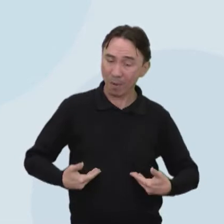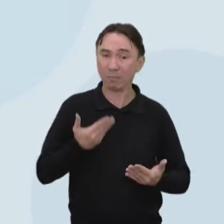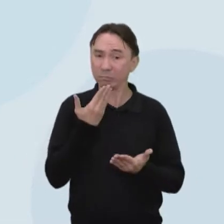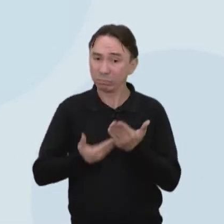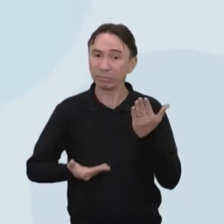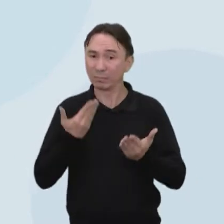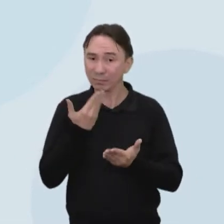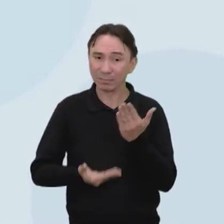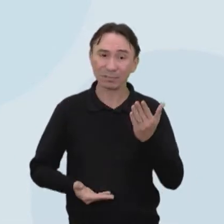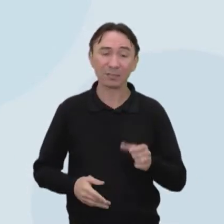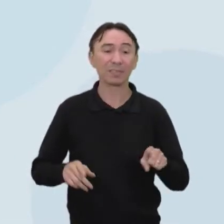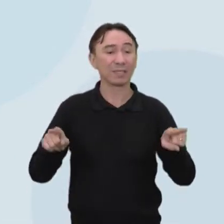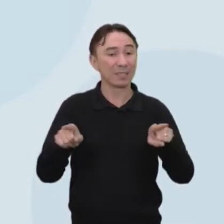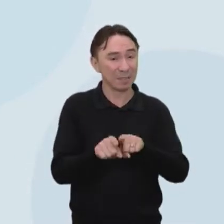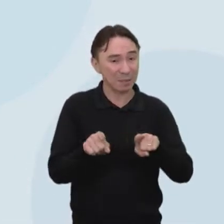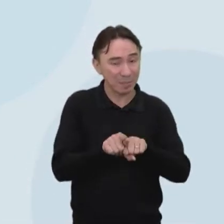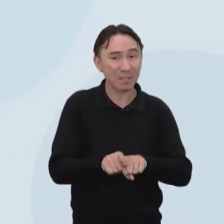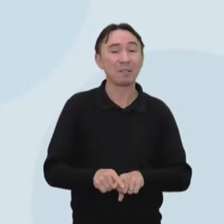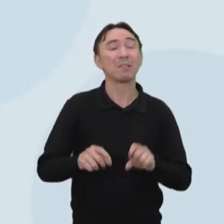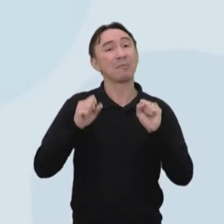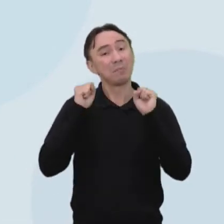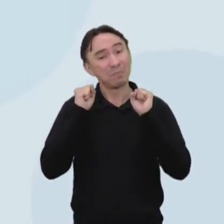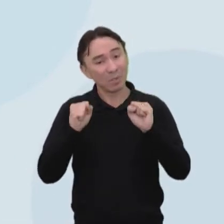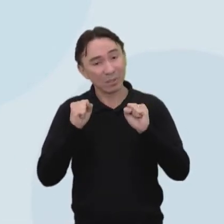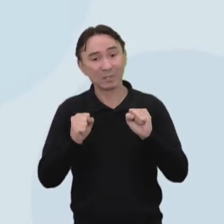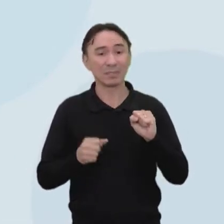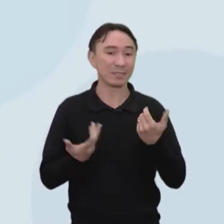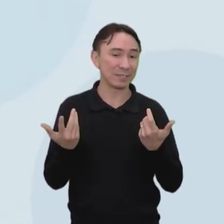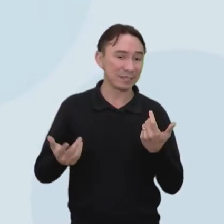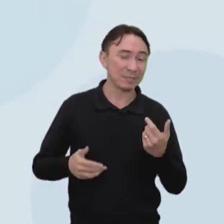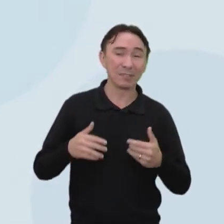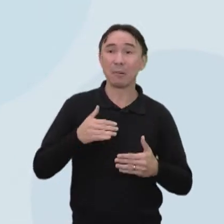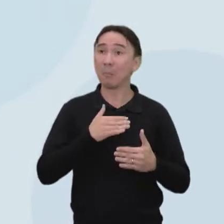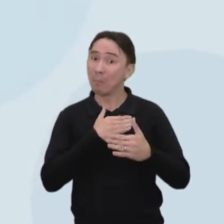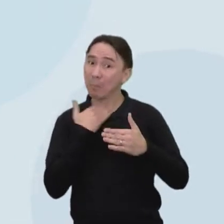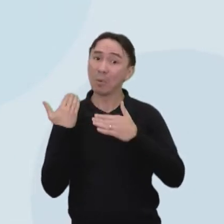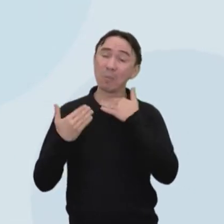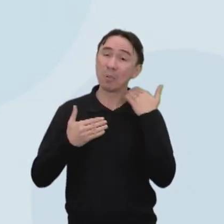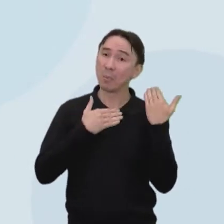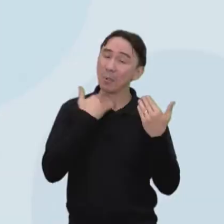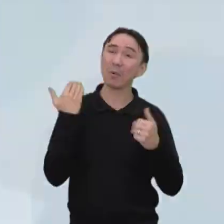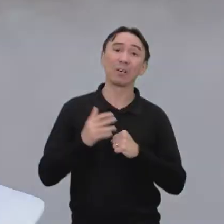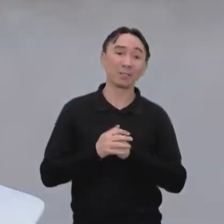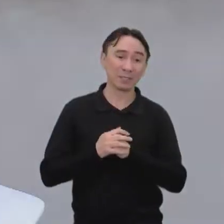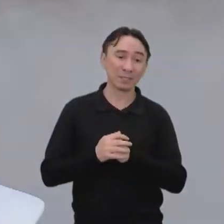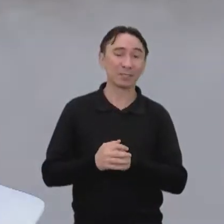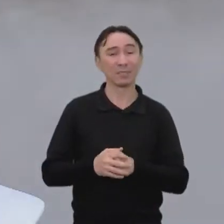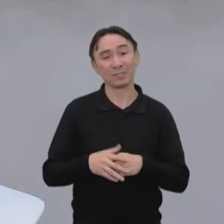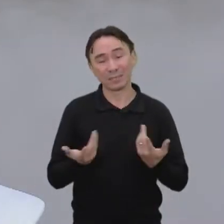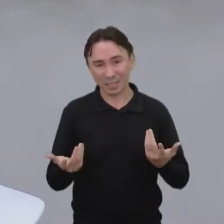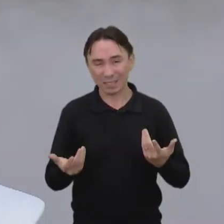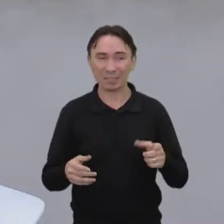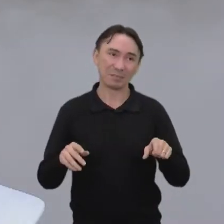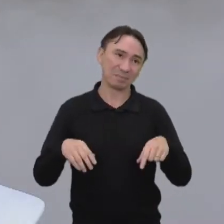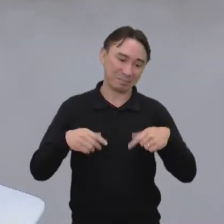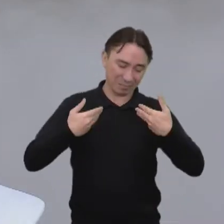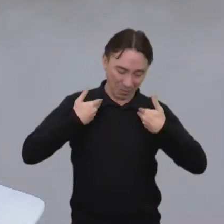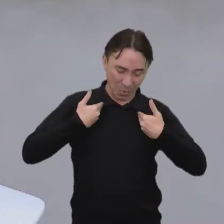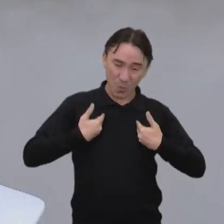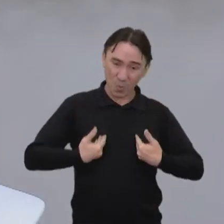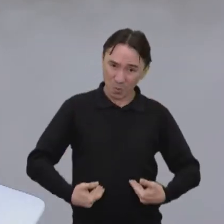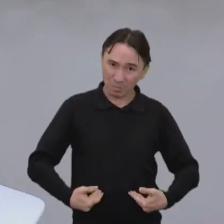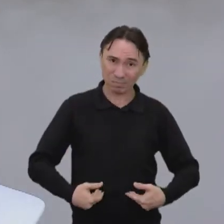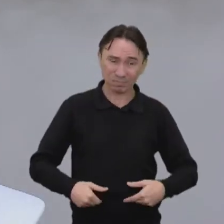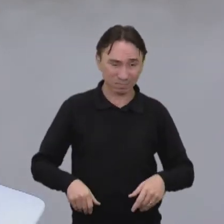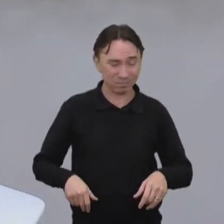morbidade e da mortalidade, né? A morbidade é quando a gente tem altos prejuízos no organismo que fazem, então, com